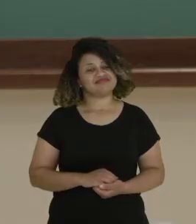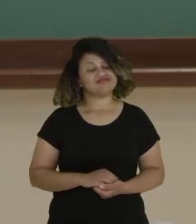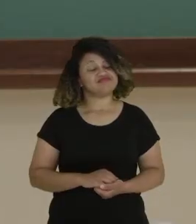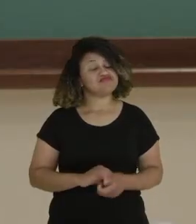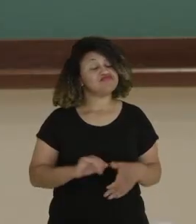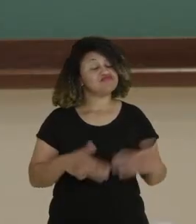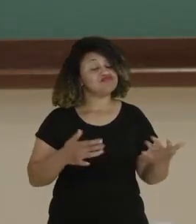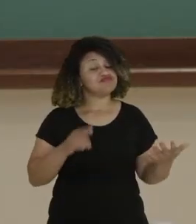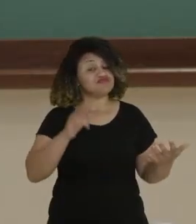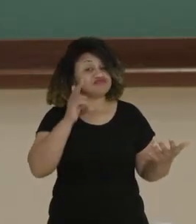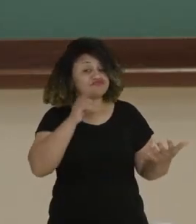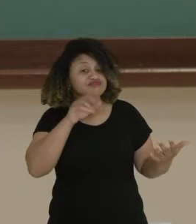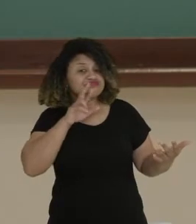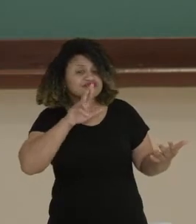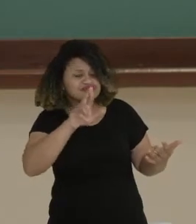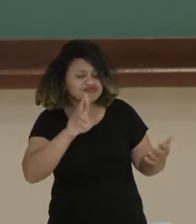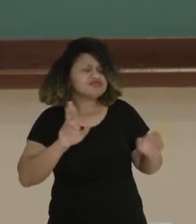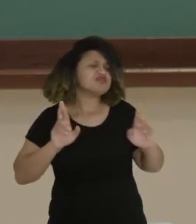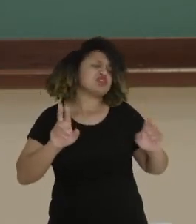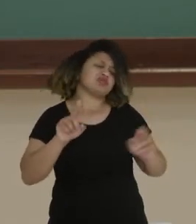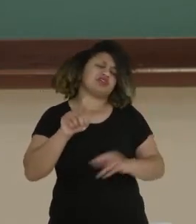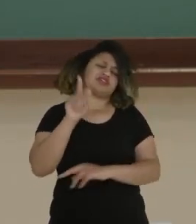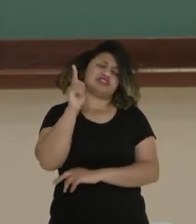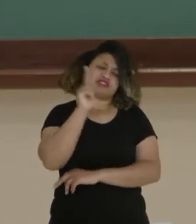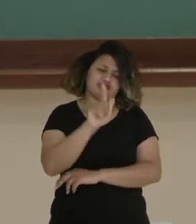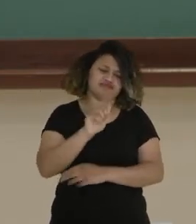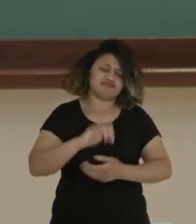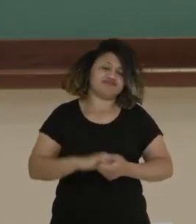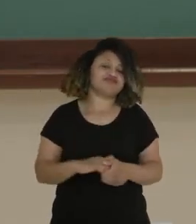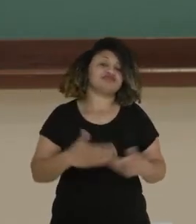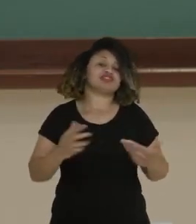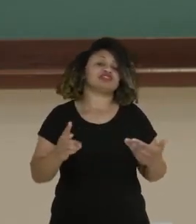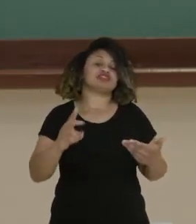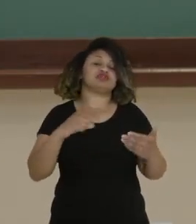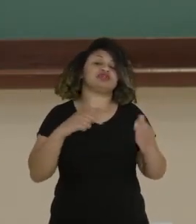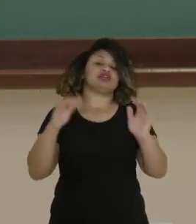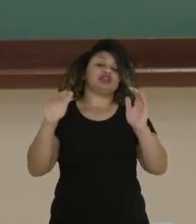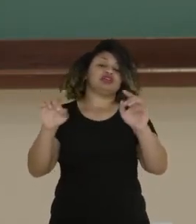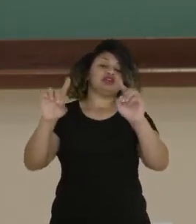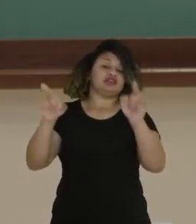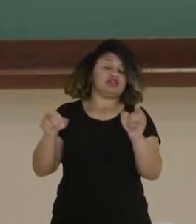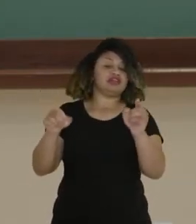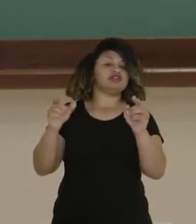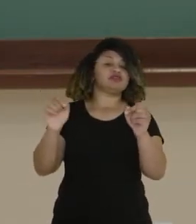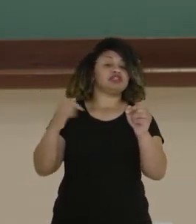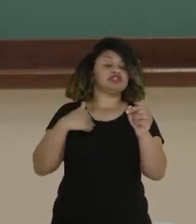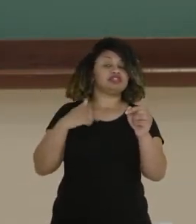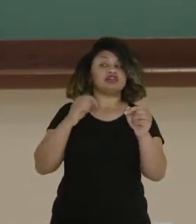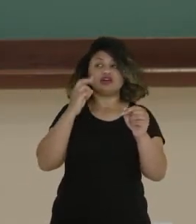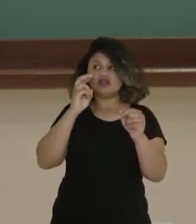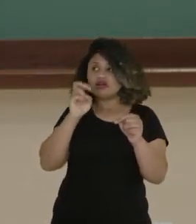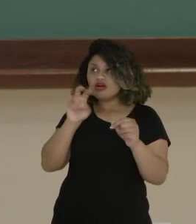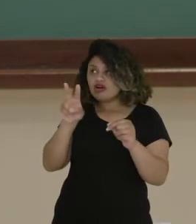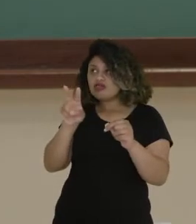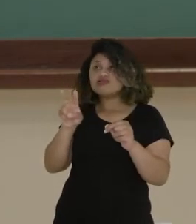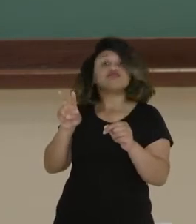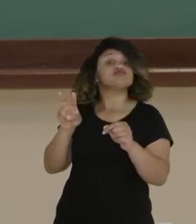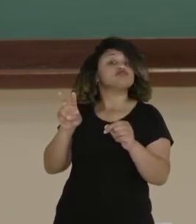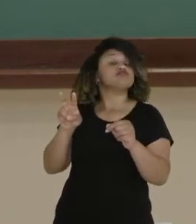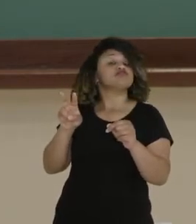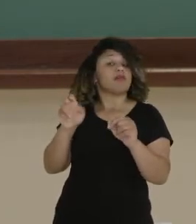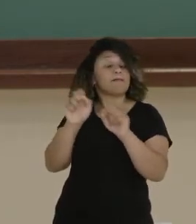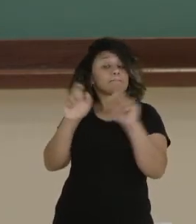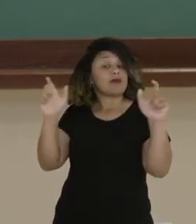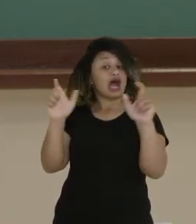Conseguiu resolver? Eu espero que você tenha conseguido. Então, sempre que tem um parênteses, gente, o parênteses ele tem que saltar aos nossos olhos, ele tem que ser tipo um letreiro